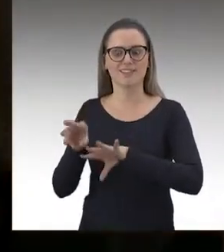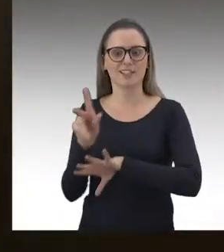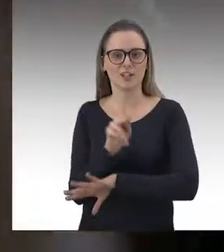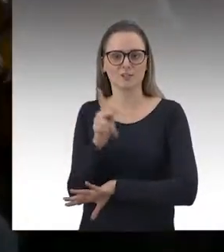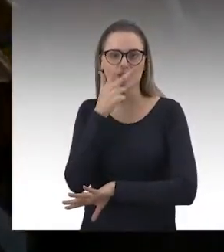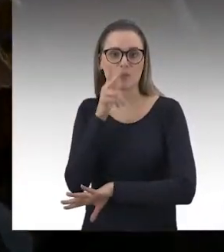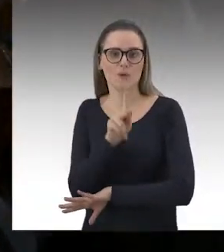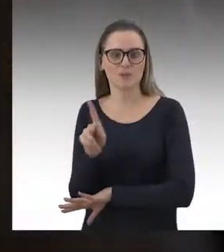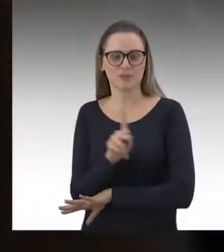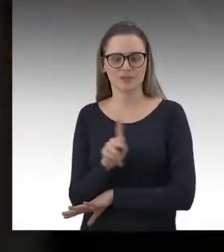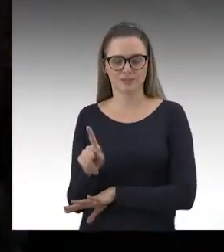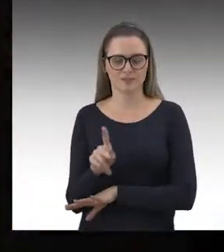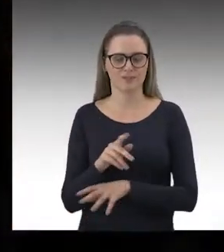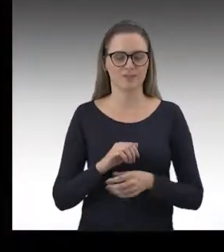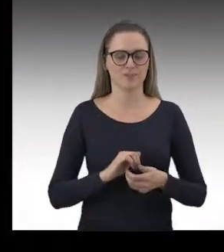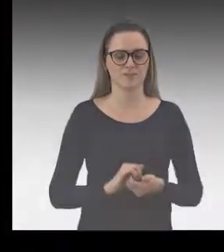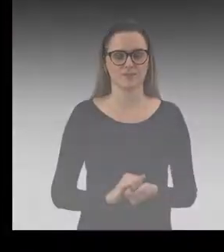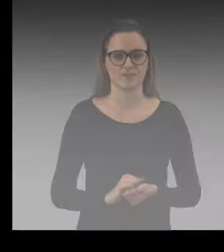mesmo.